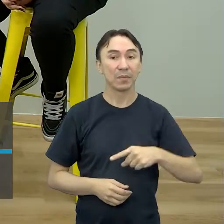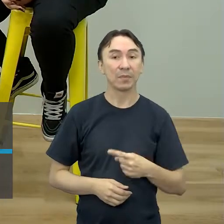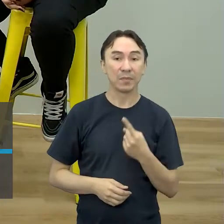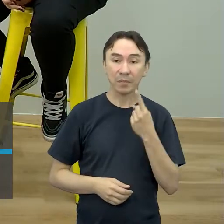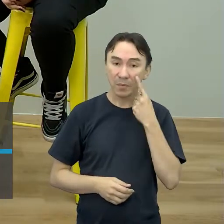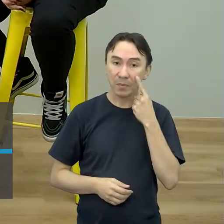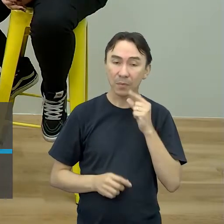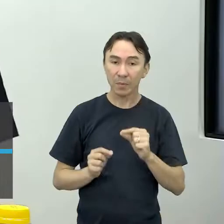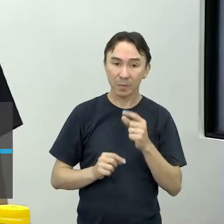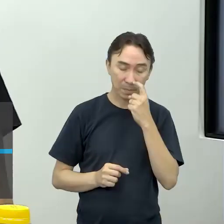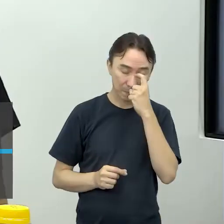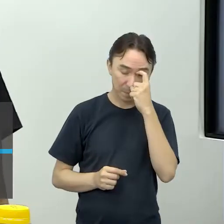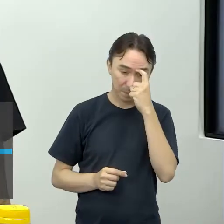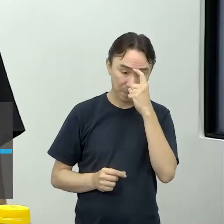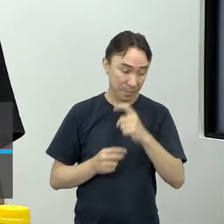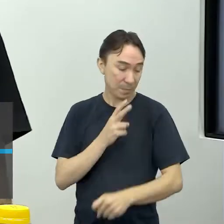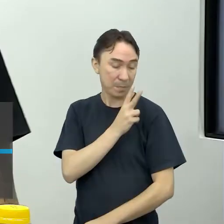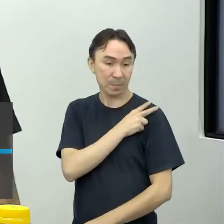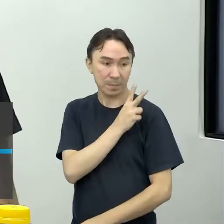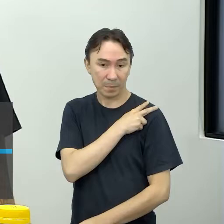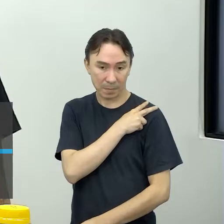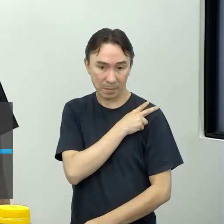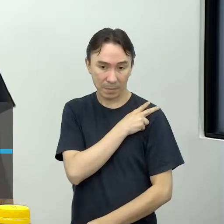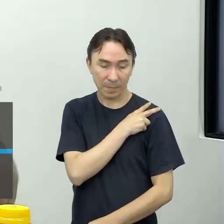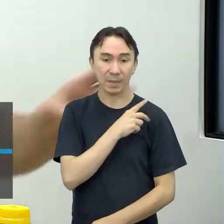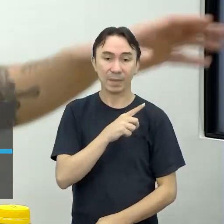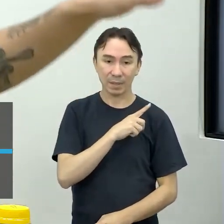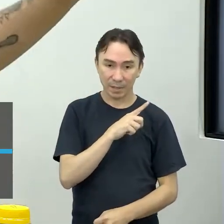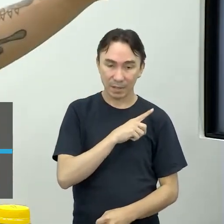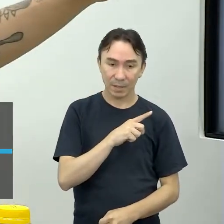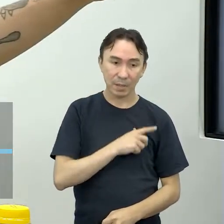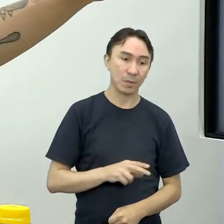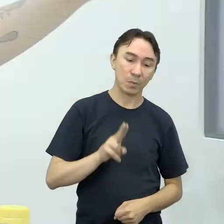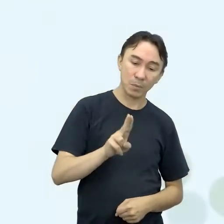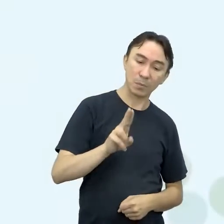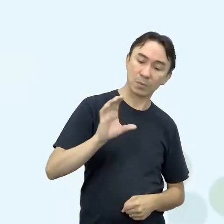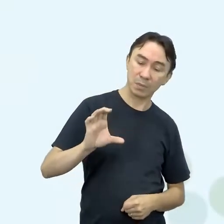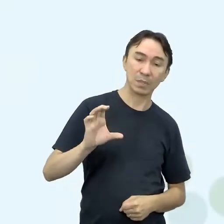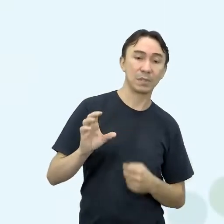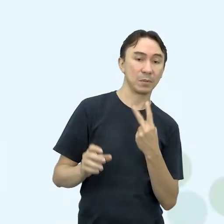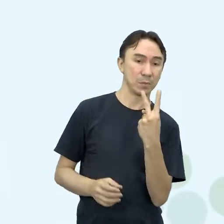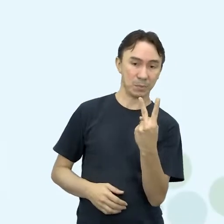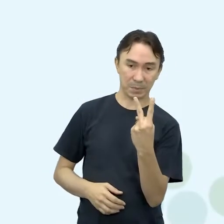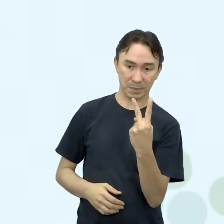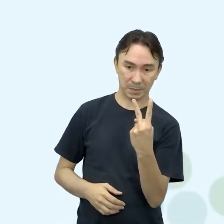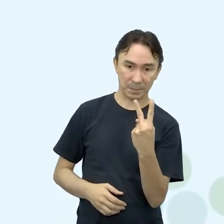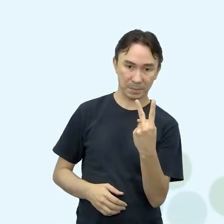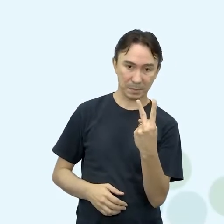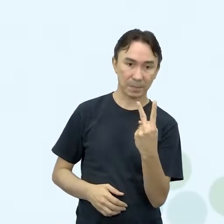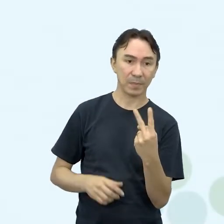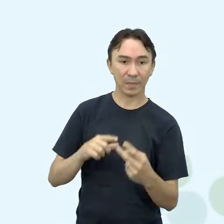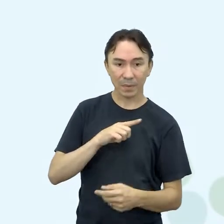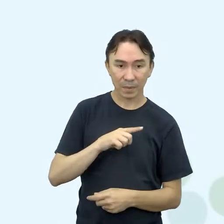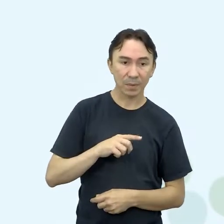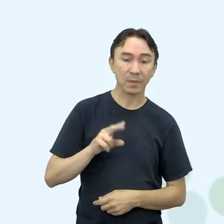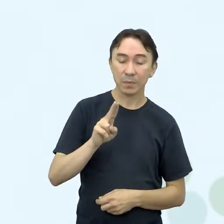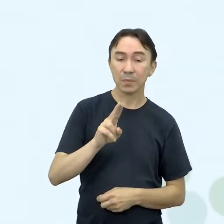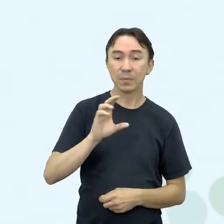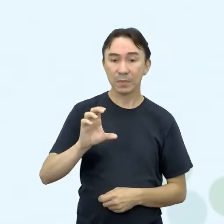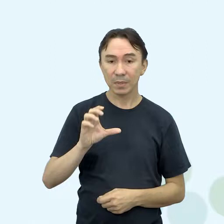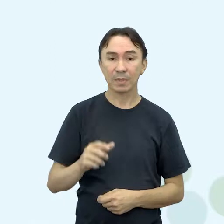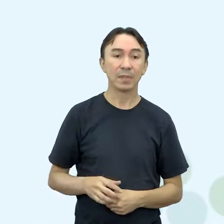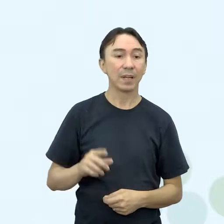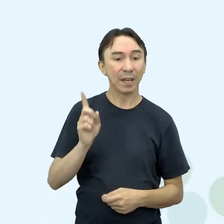ano do ensino médio, a gente vai estar dividindo em 2 unidades, certo? A gente vai estar vendo o Projeto Casa Sustentável e o Projeto Vida